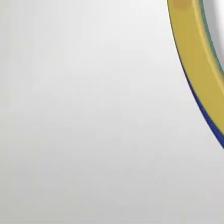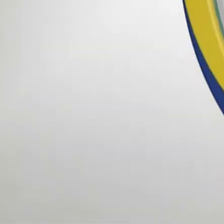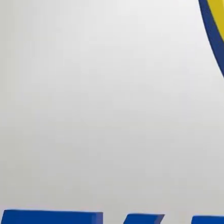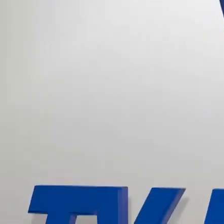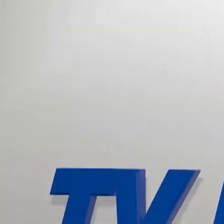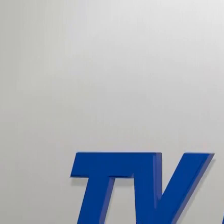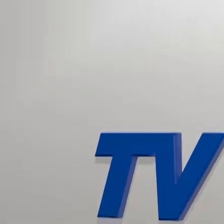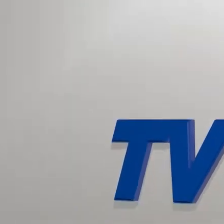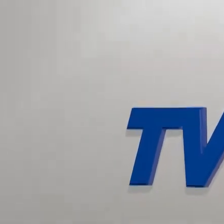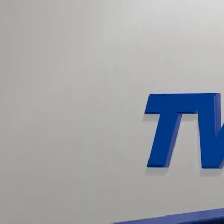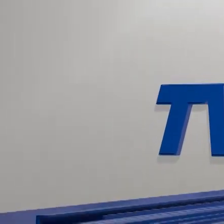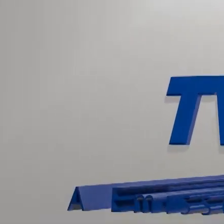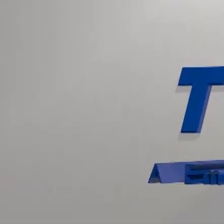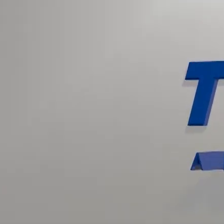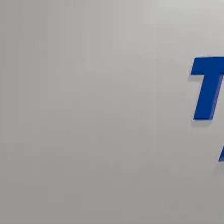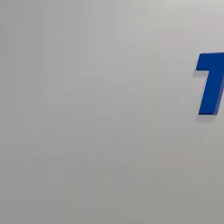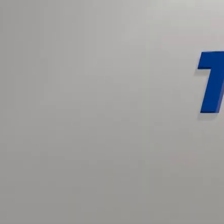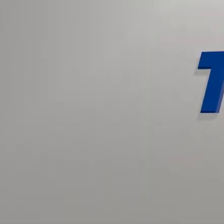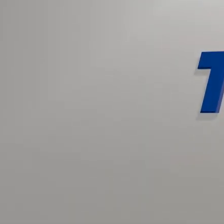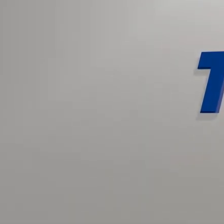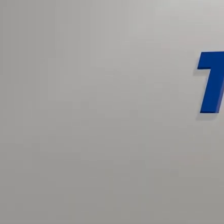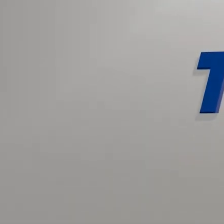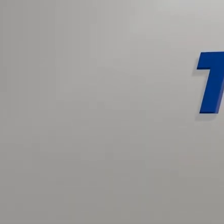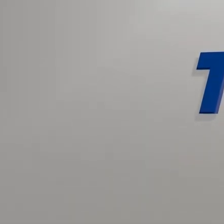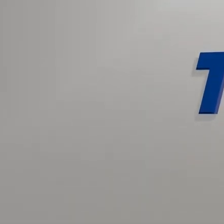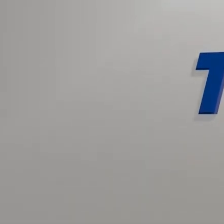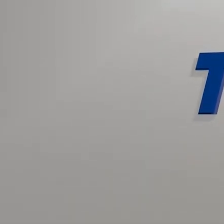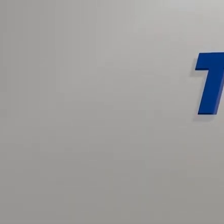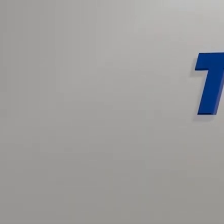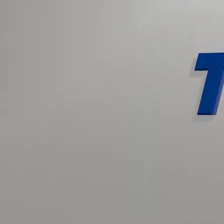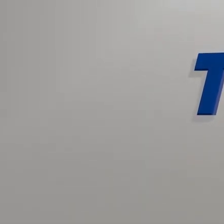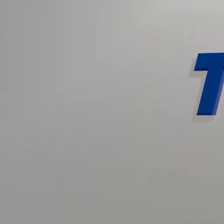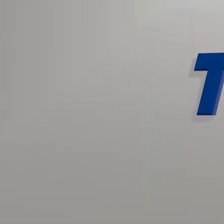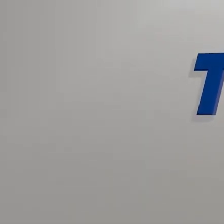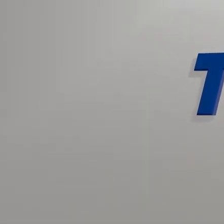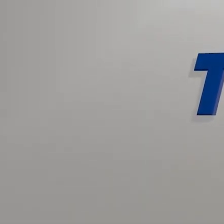TV Fortaleza, a emissora da Casa do Povo.